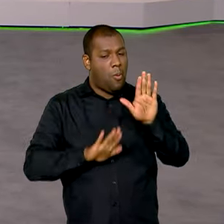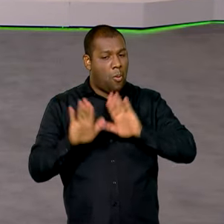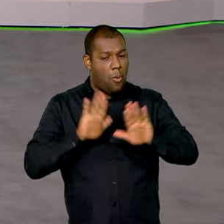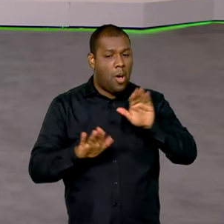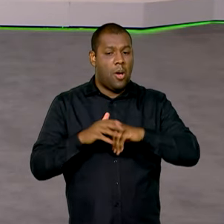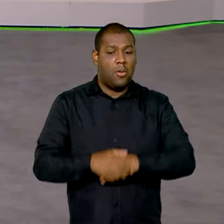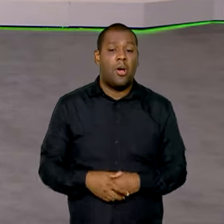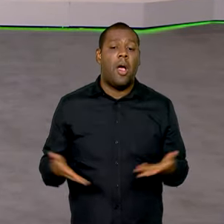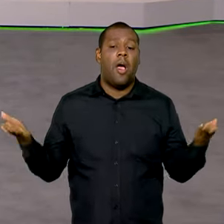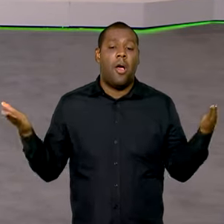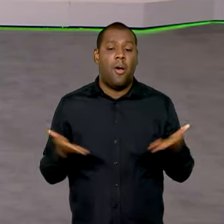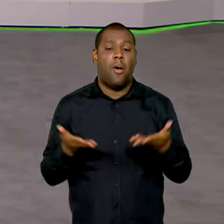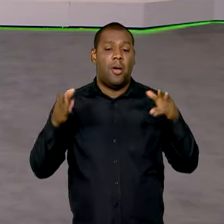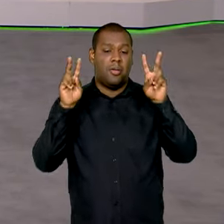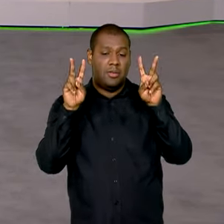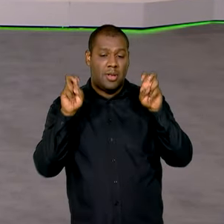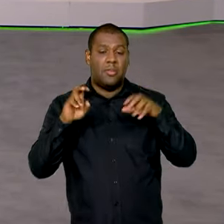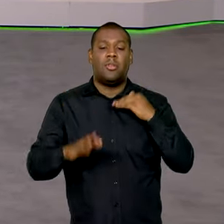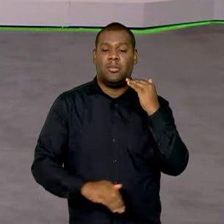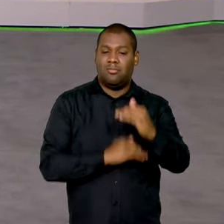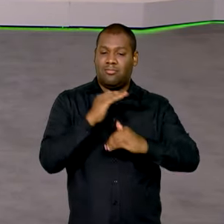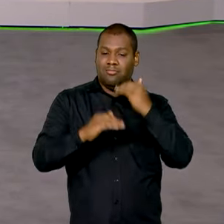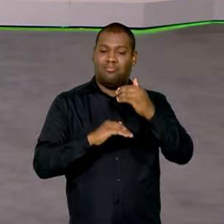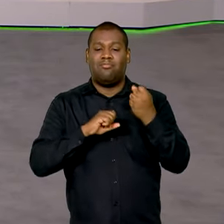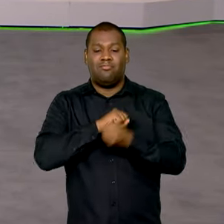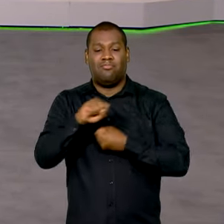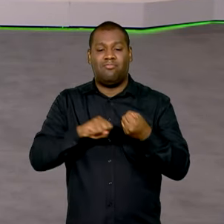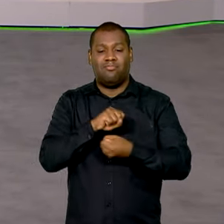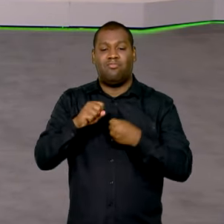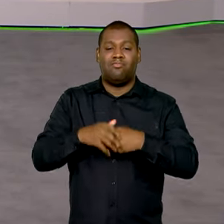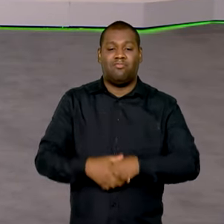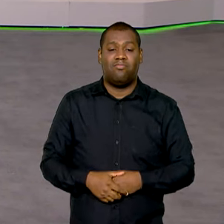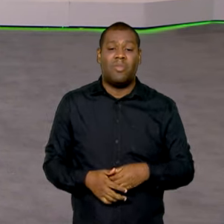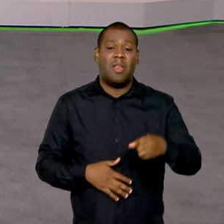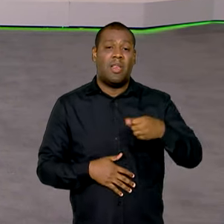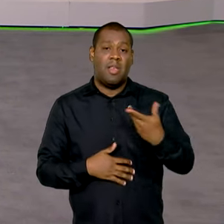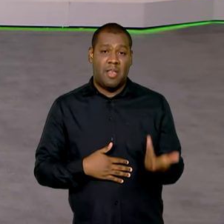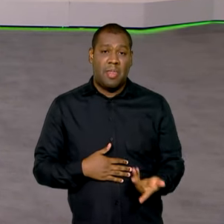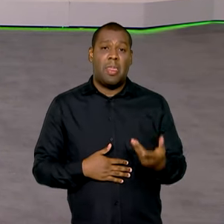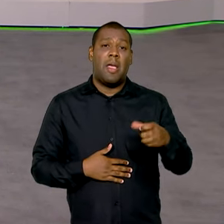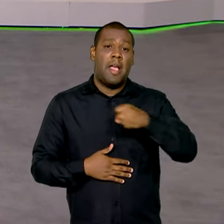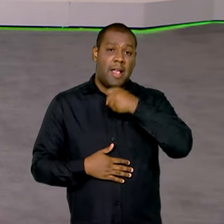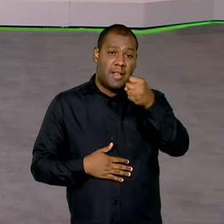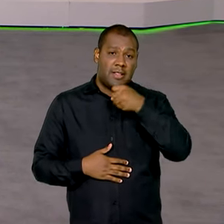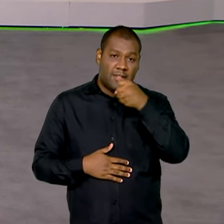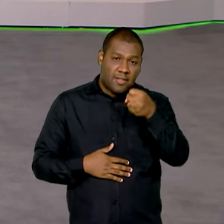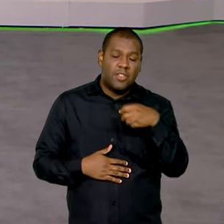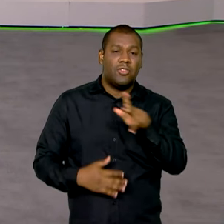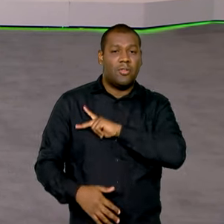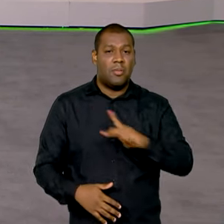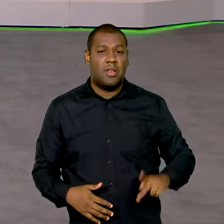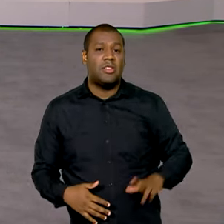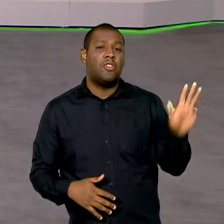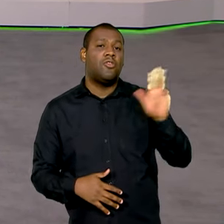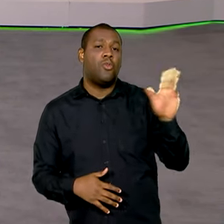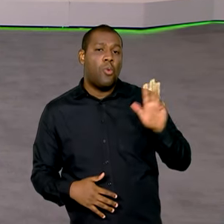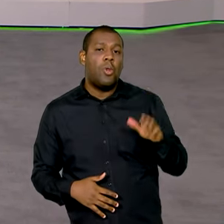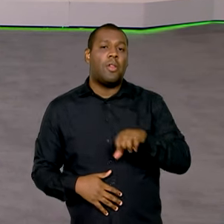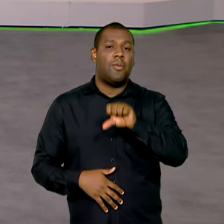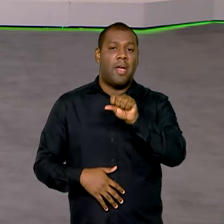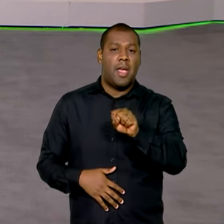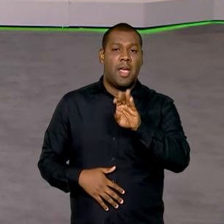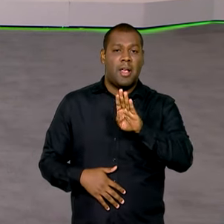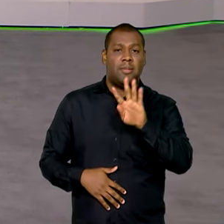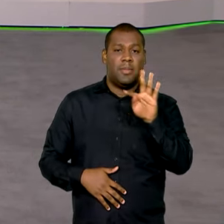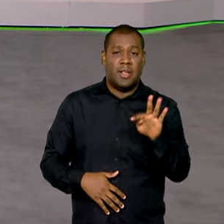E agora o nosso assunto é desenvolvimento sustentável. Em entrevista ao SBT Brasil, o presidente Lula falou do potencial do